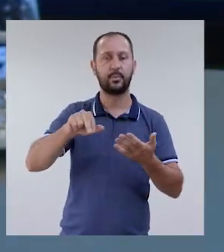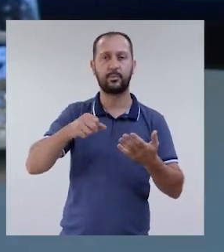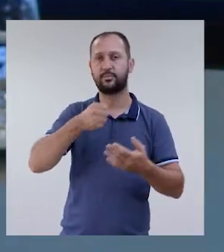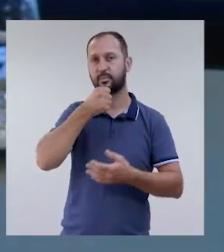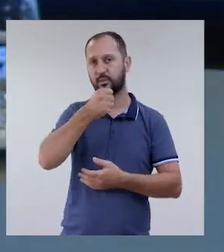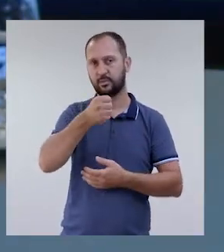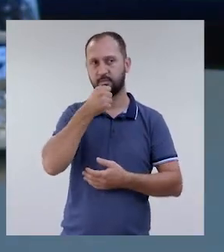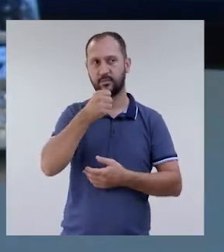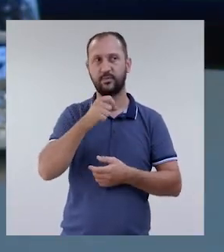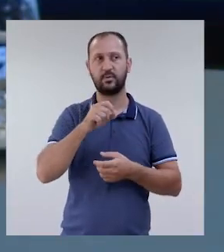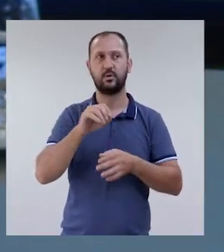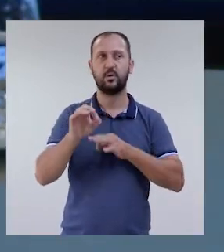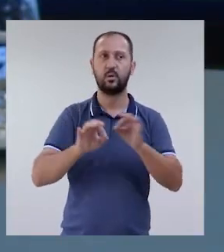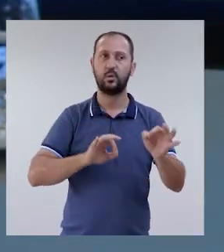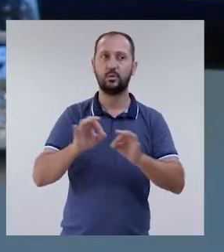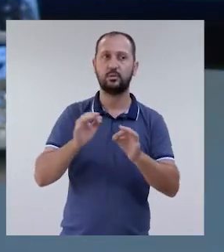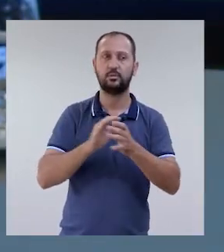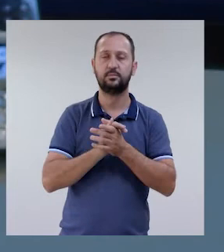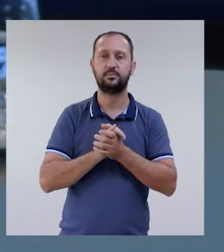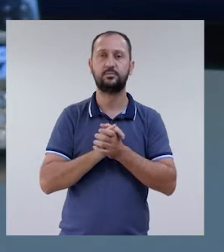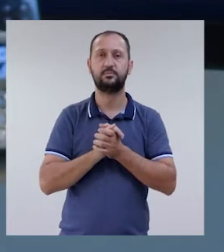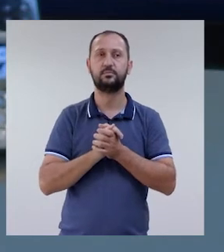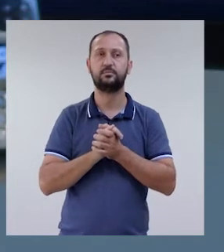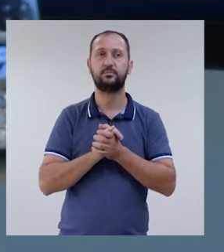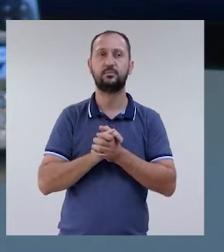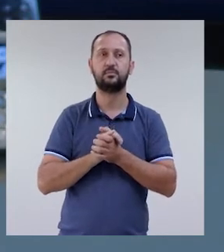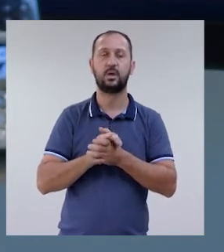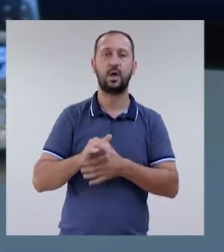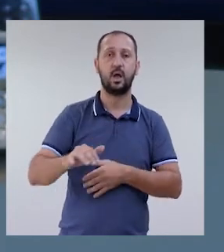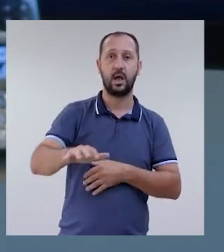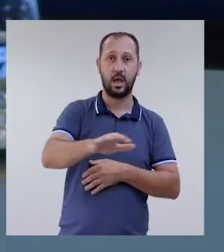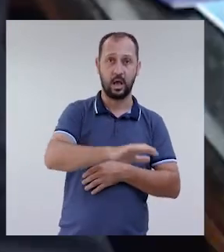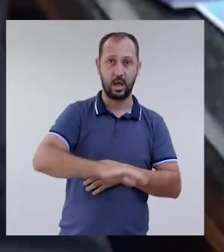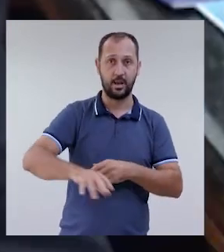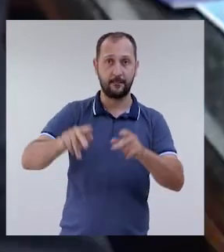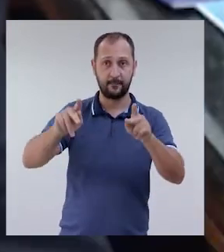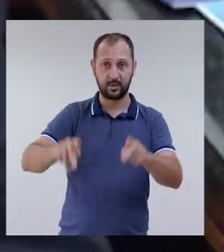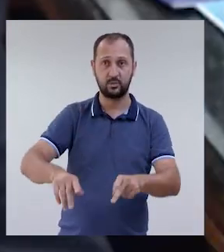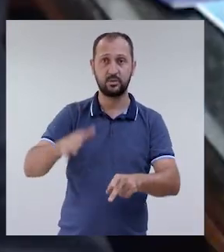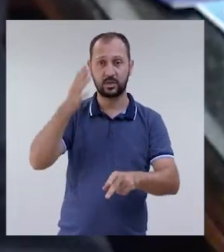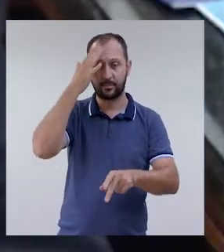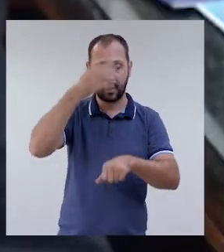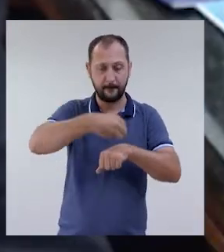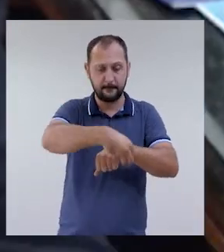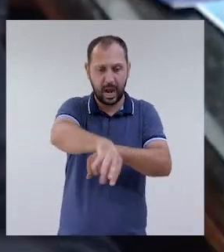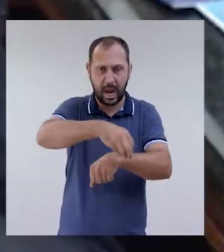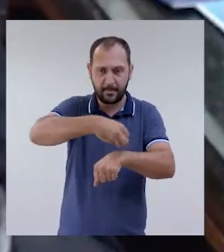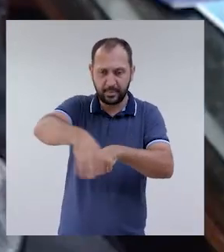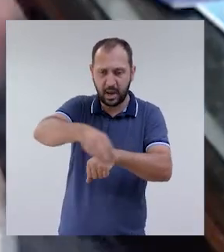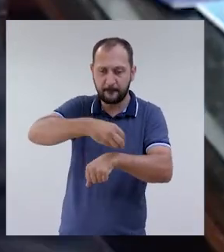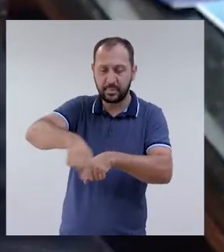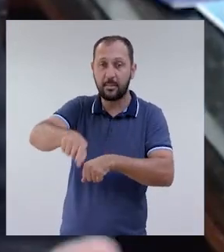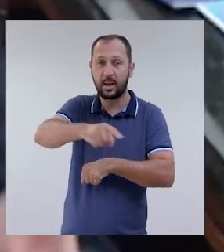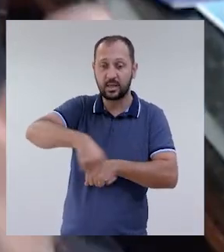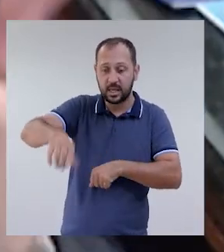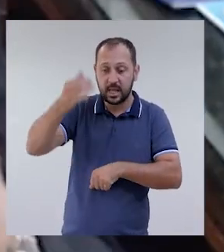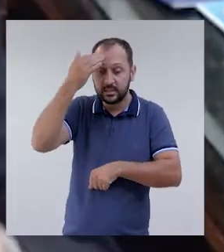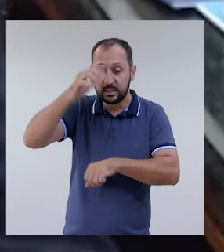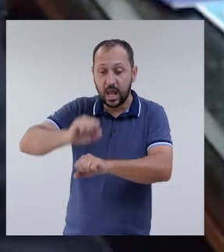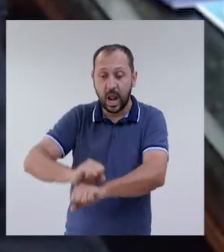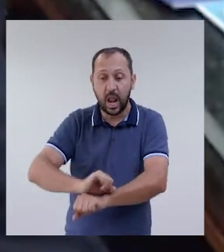diversas entrevistas, levando ao público todas as informações necessárias para que